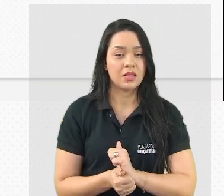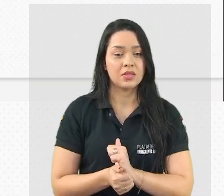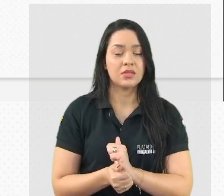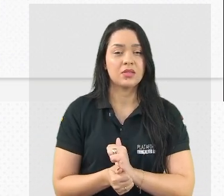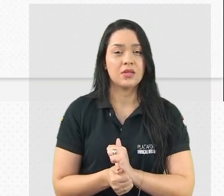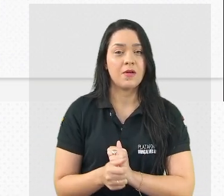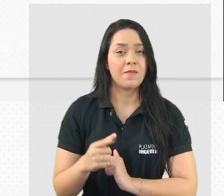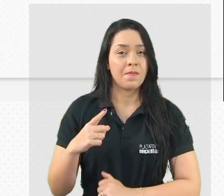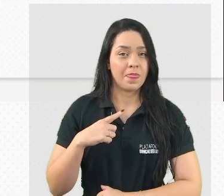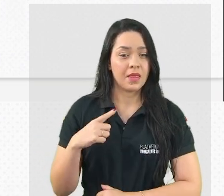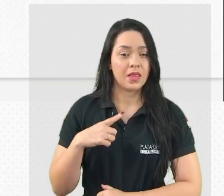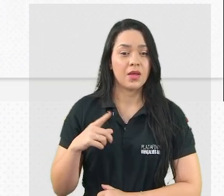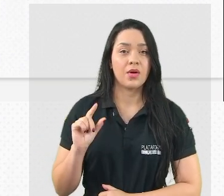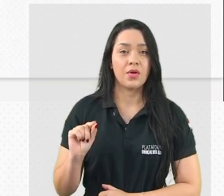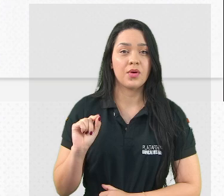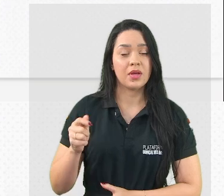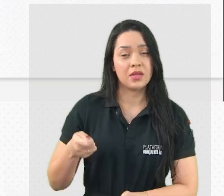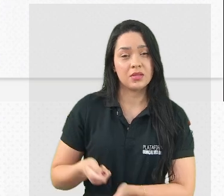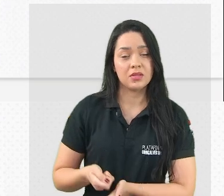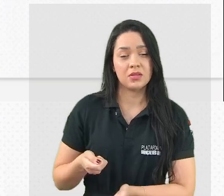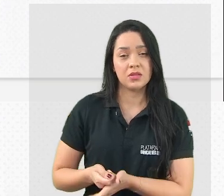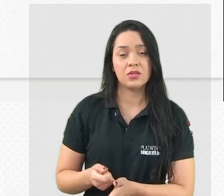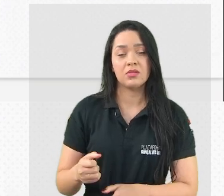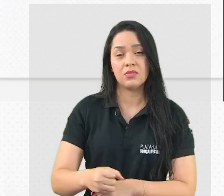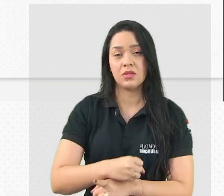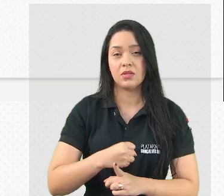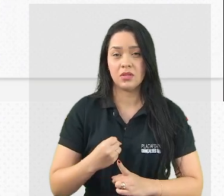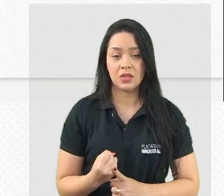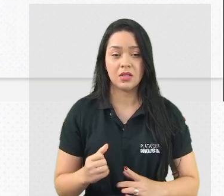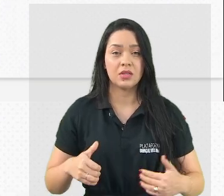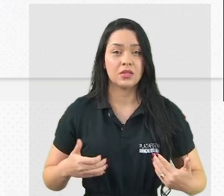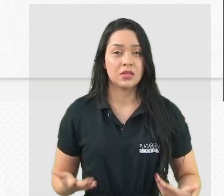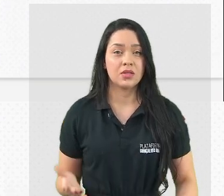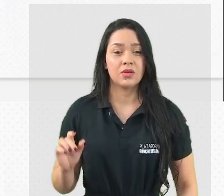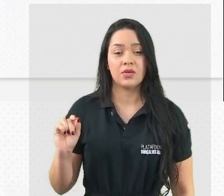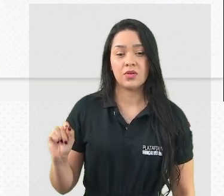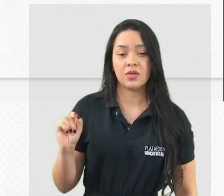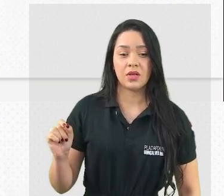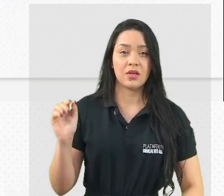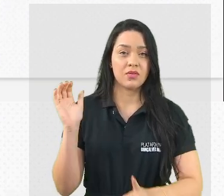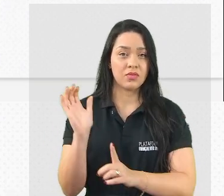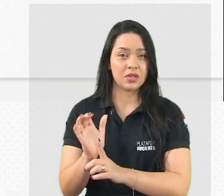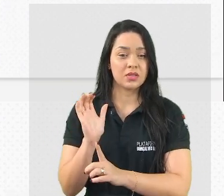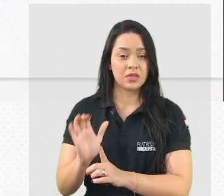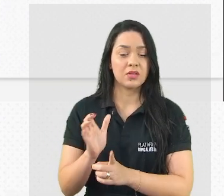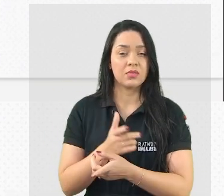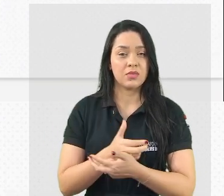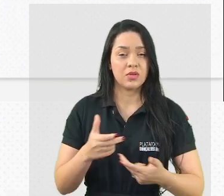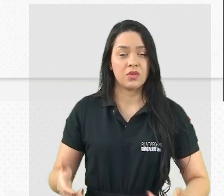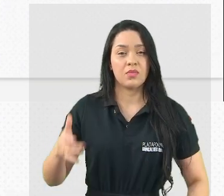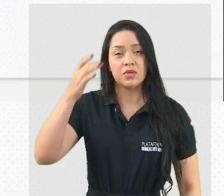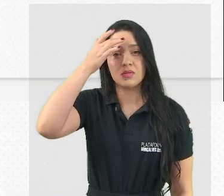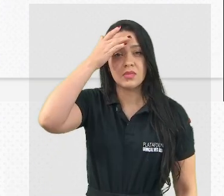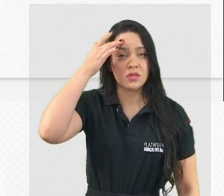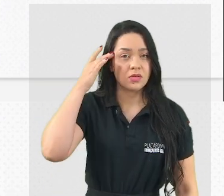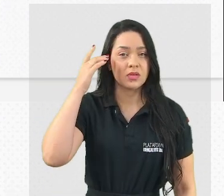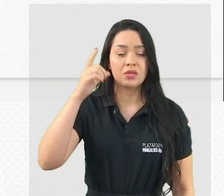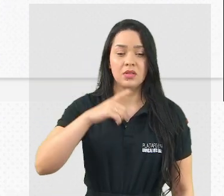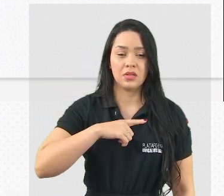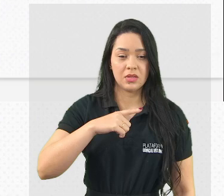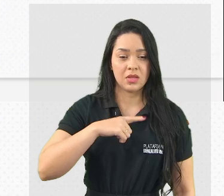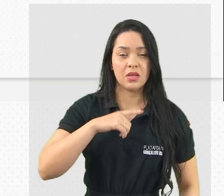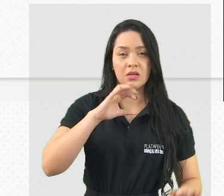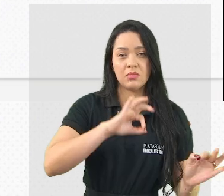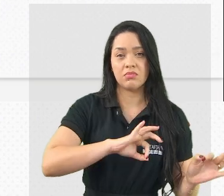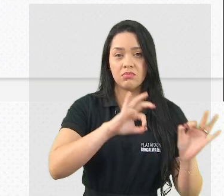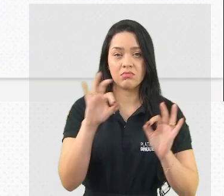determinado padrão que é exigido pela sociedade. Muitas das vezes influenciado por algumas pessoas que têm uma certa